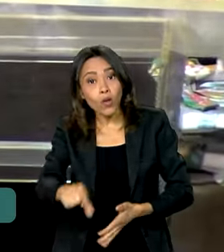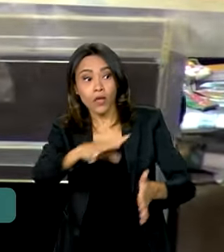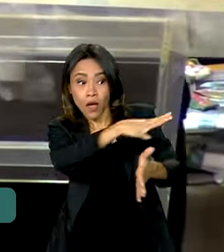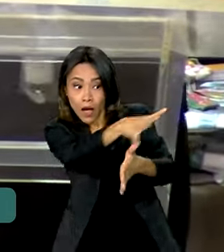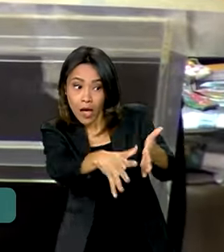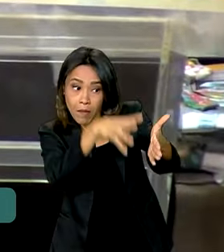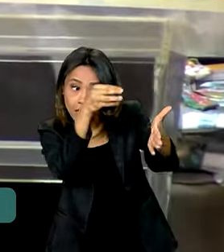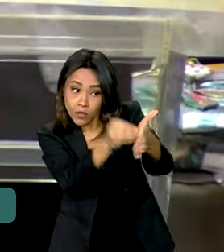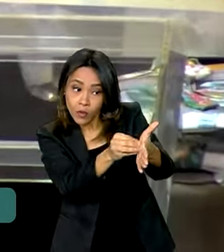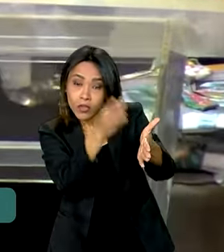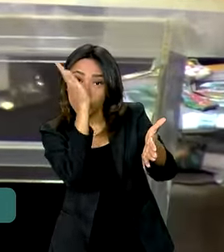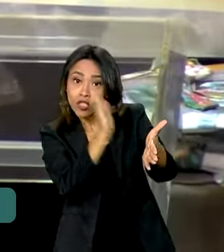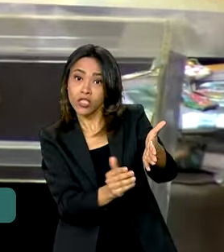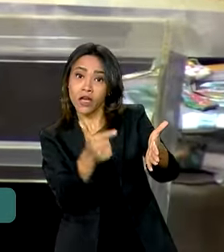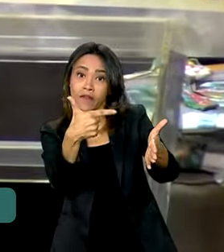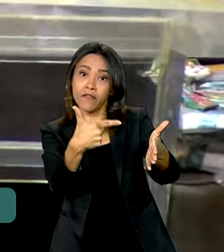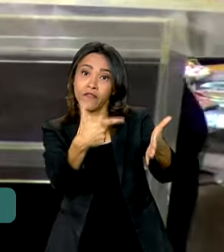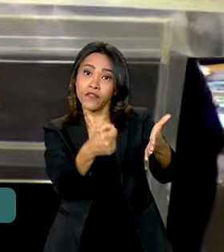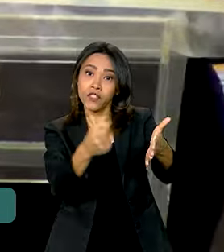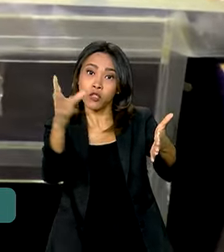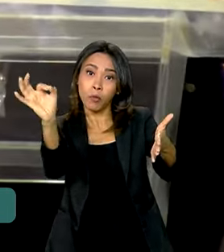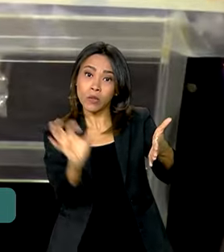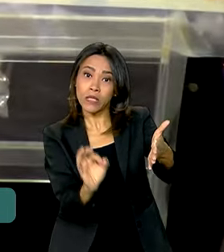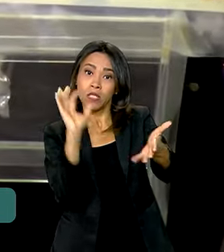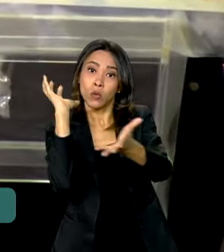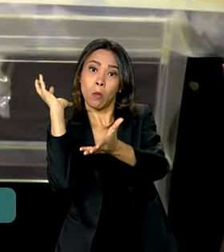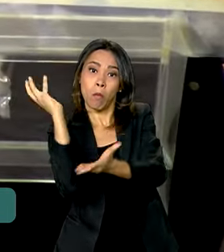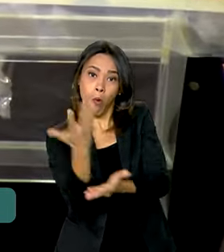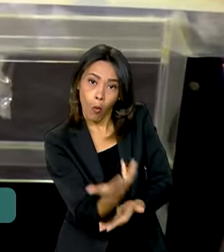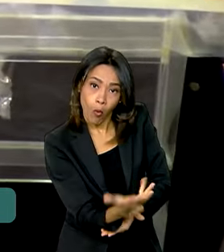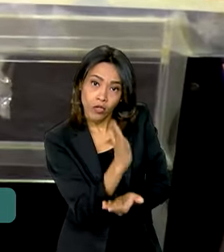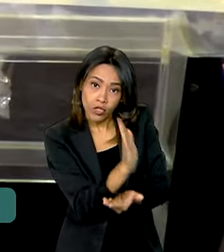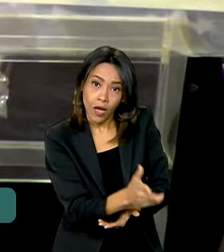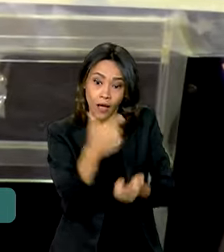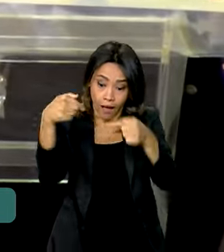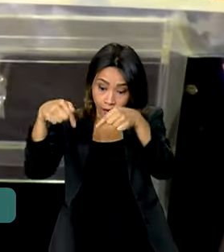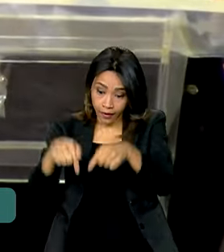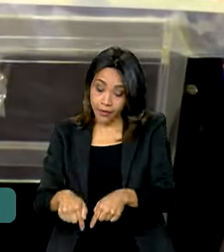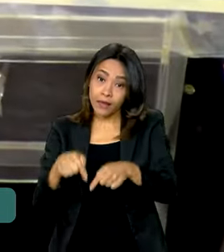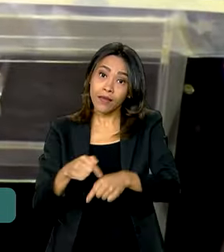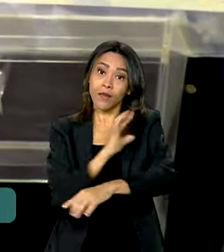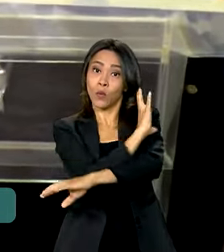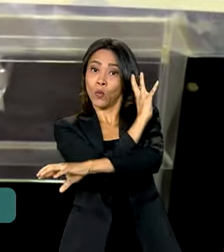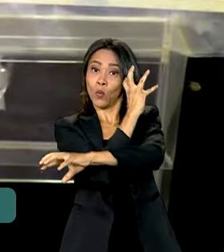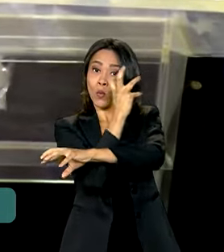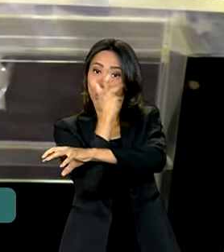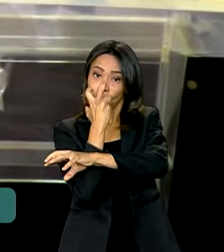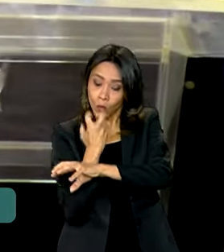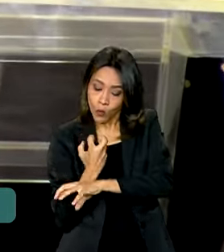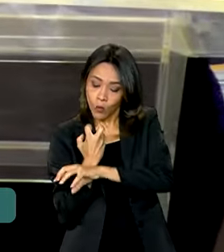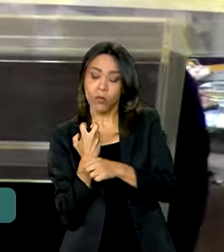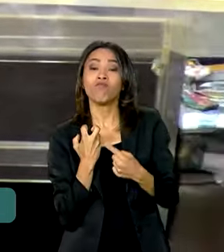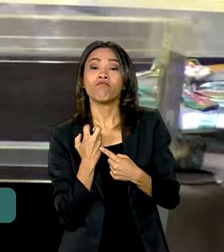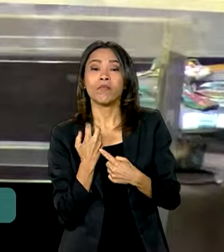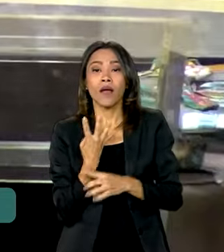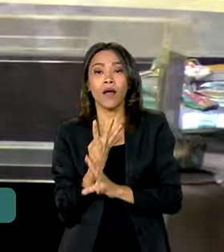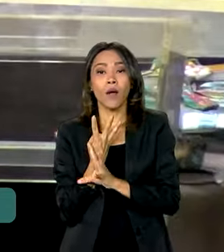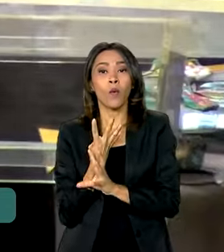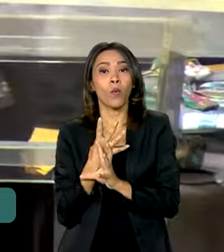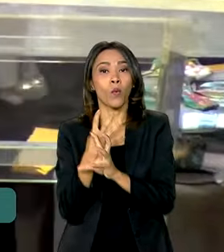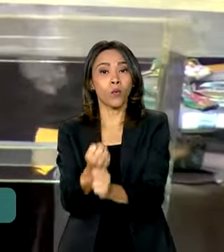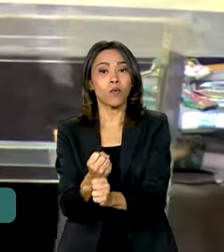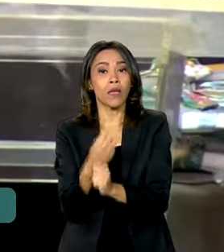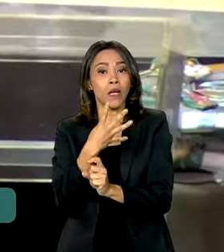quase 20% de área desmatada. Aqui no Cerrado é mais de 40% de